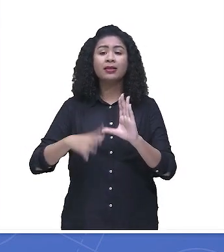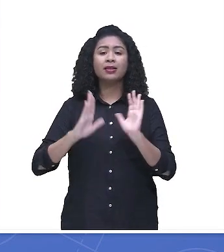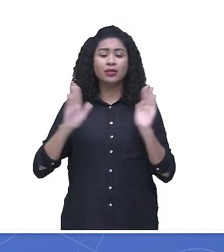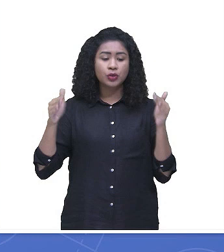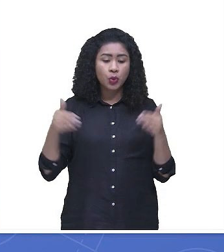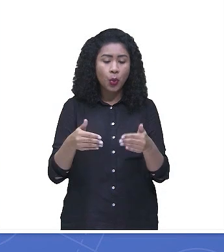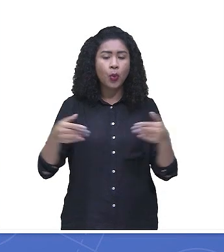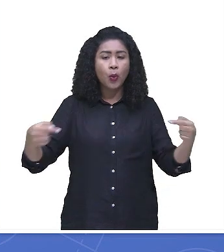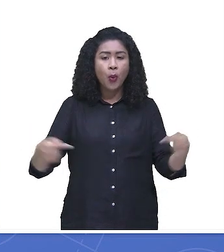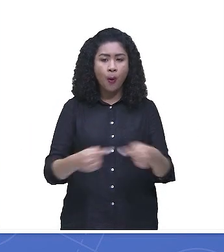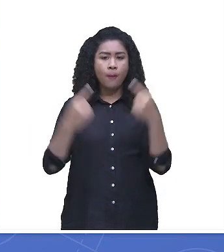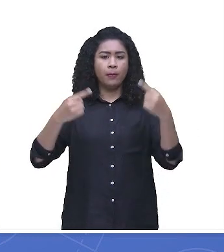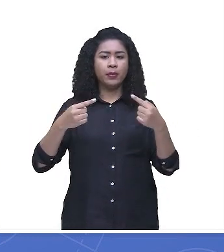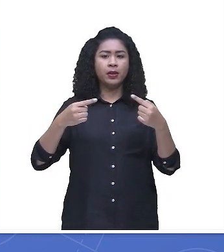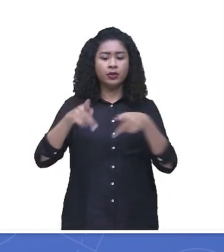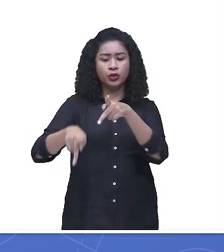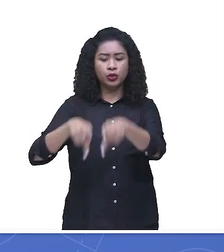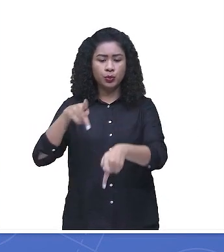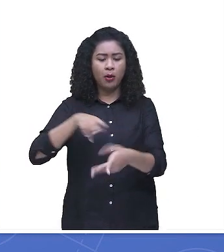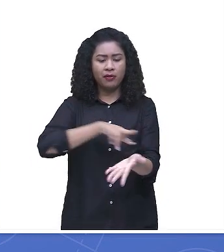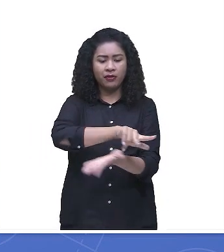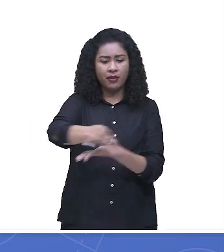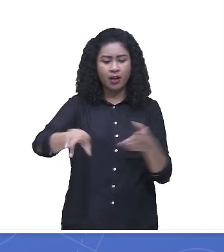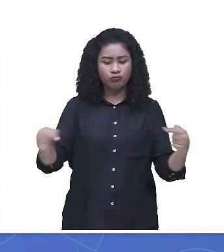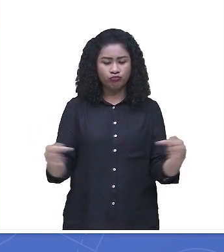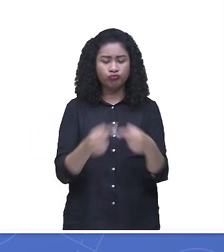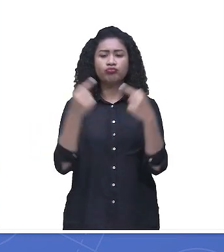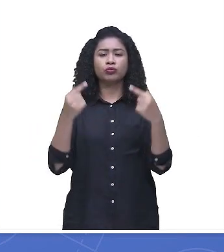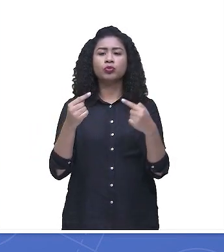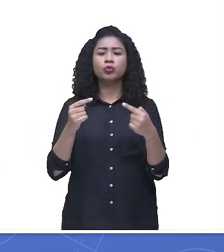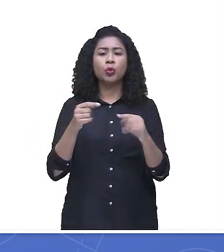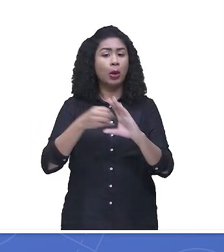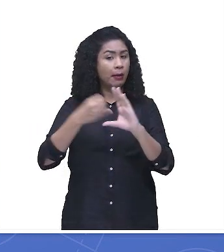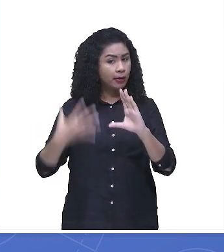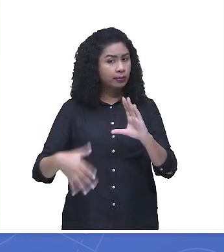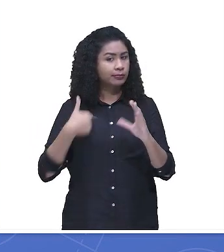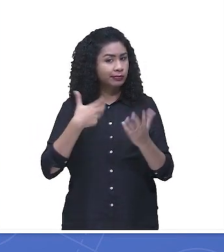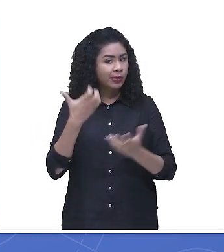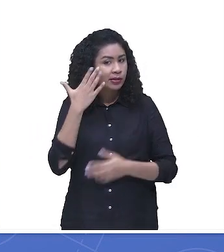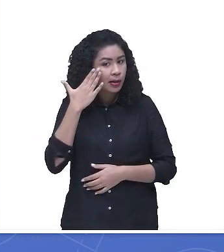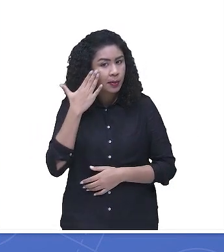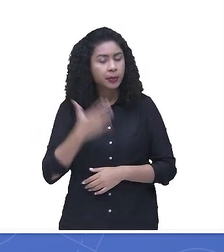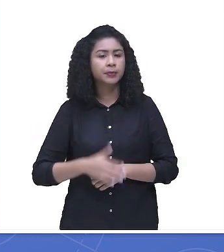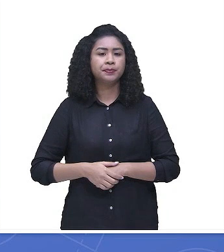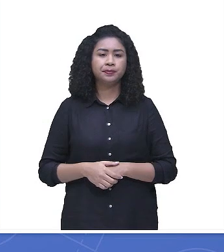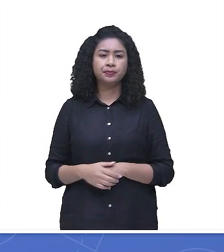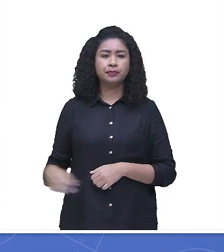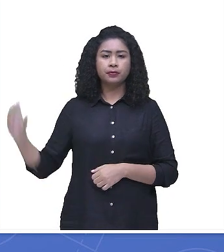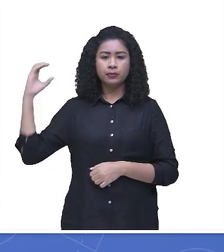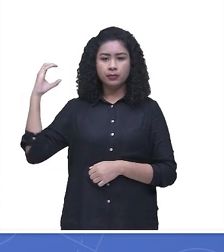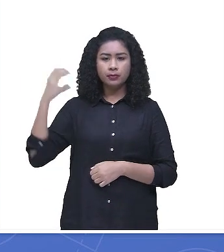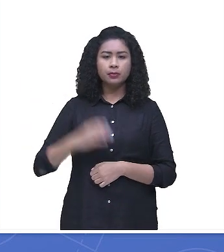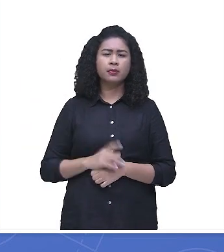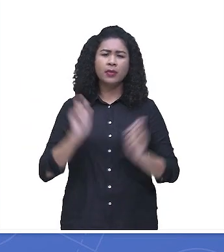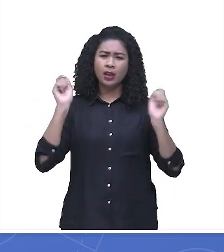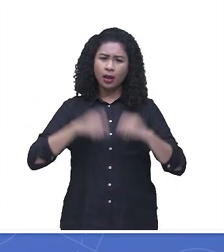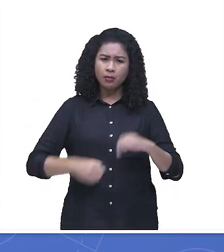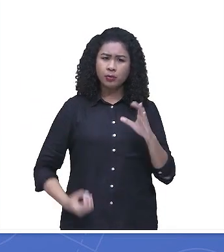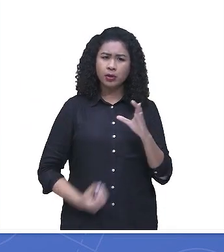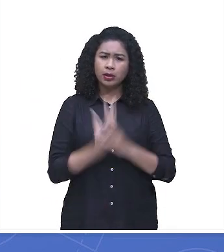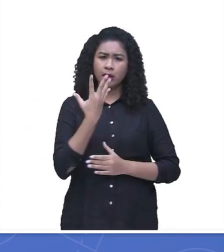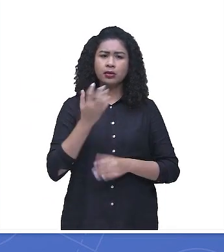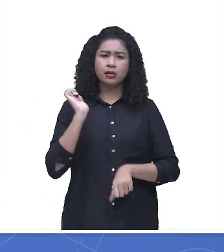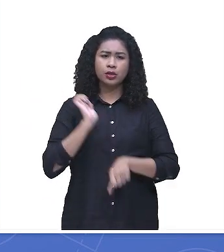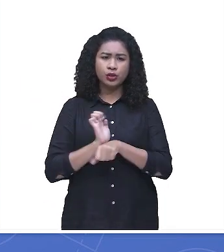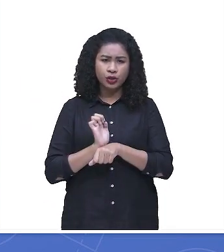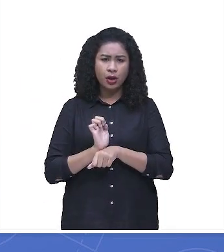comum a todos eles, não é isso? A letra C diz o seguinte: haverem possibilitado a formação do Estado a